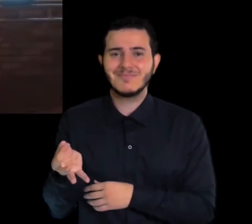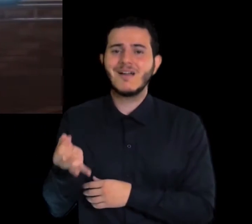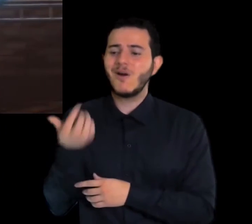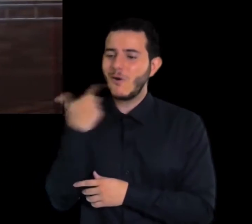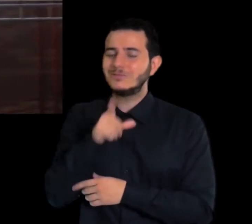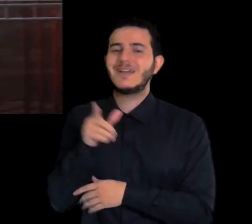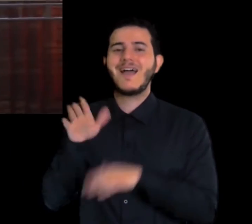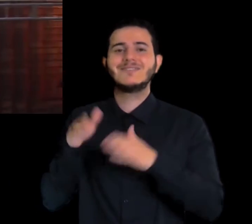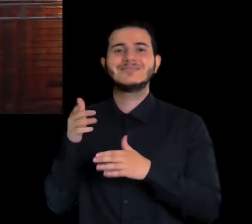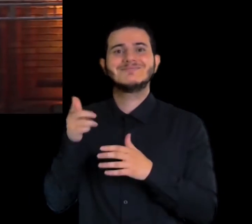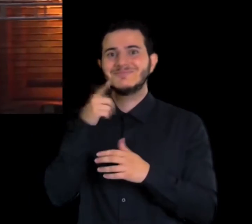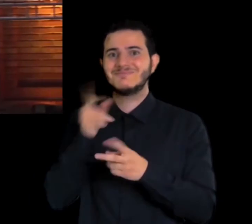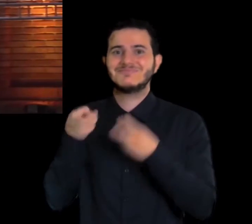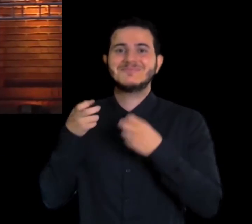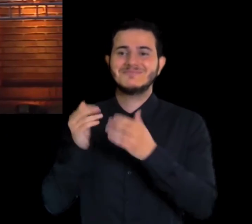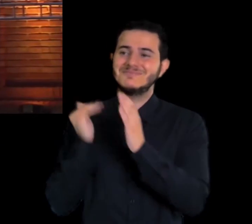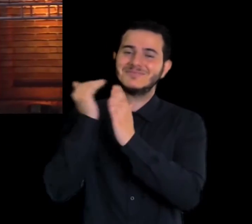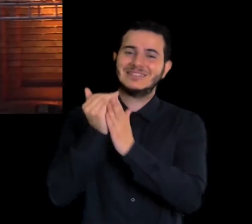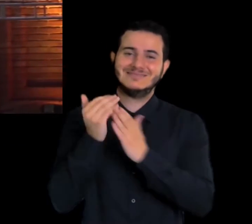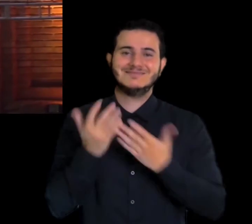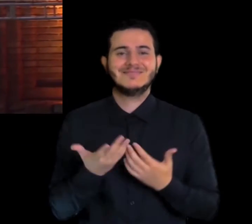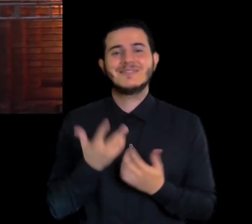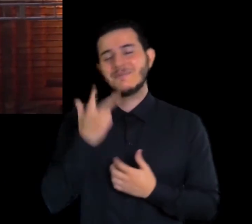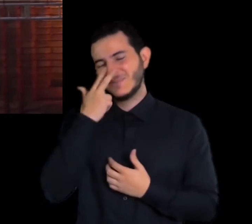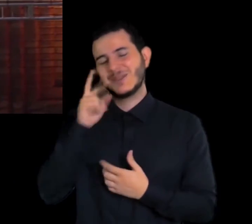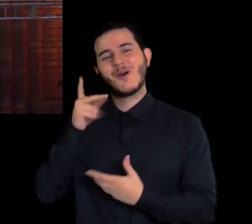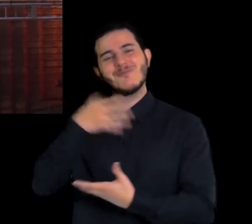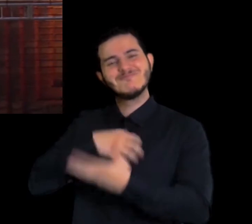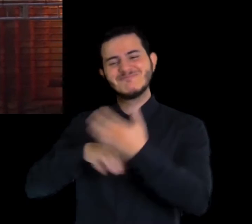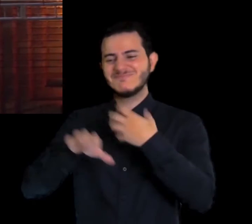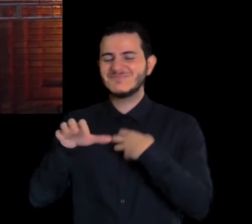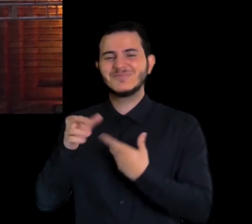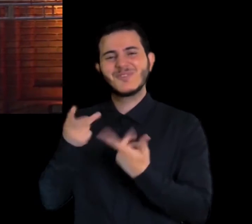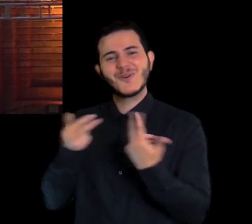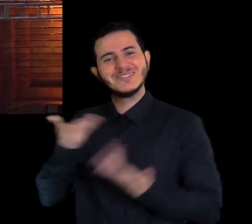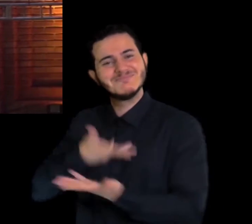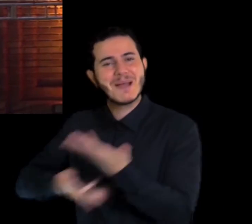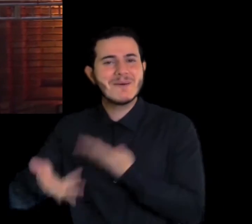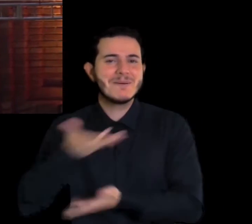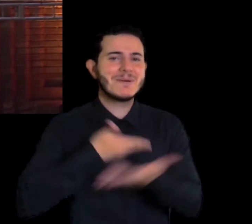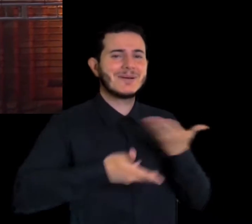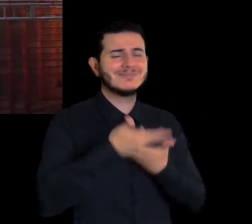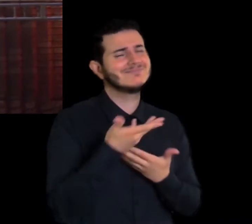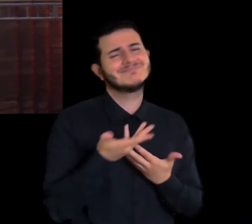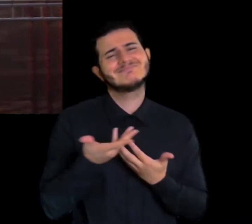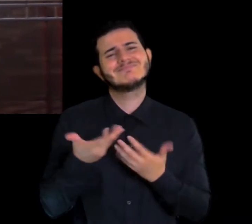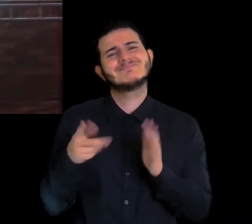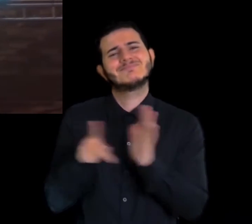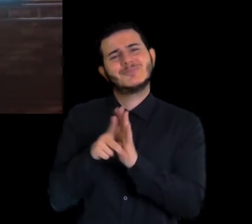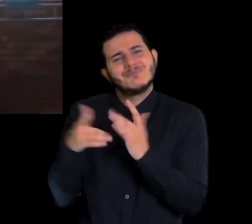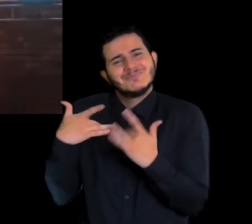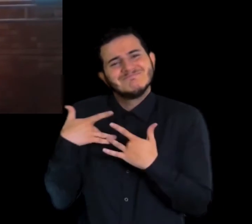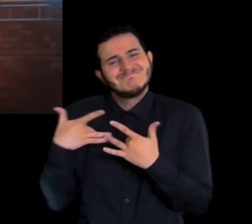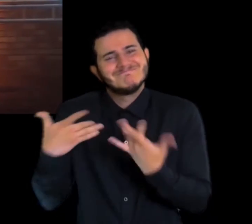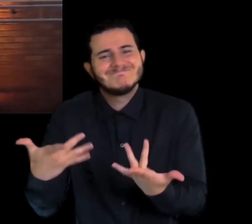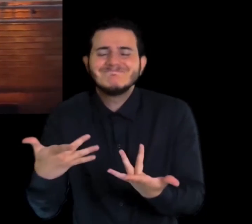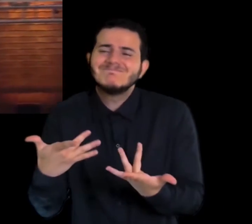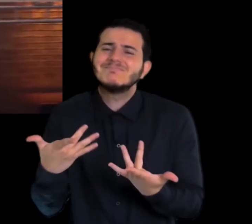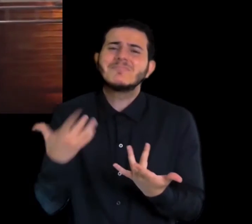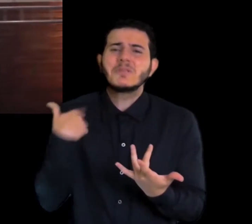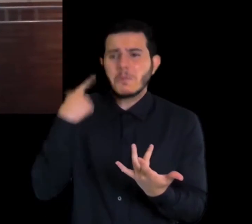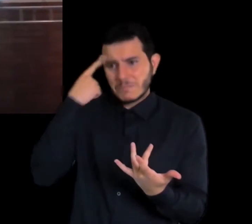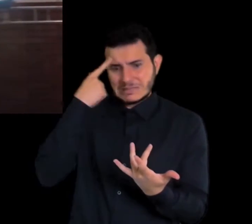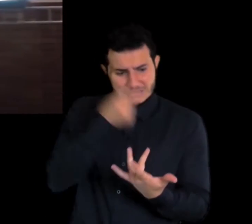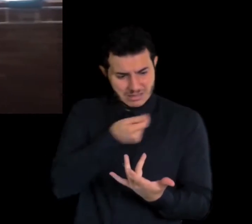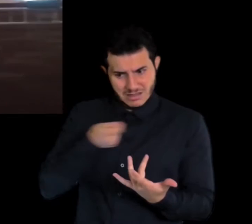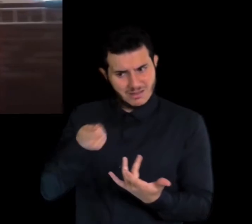Ali eu pude ver aquele lance que fala, tem a lei da reciprocidade, do gatilho. Não, cara, é da generosidade. Né? E foi